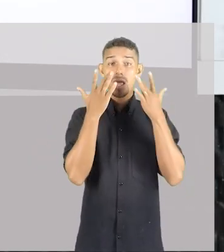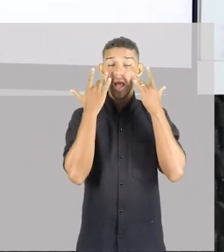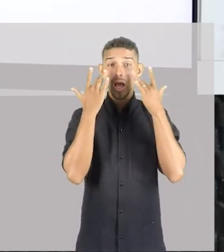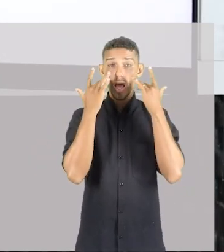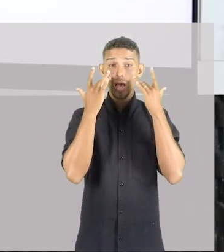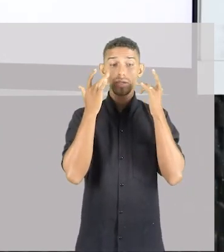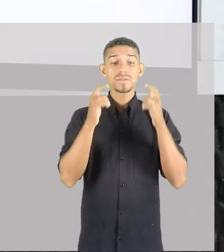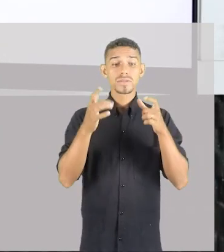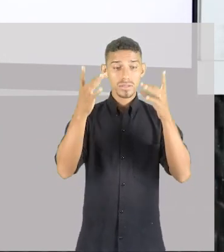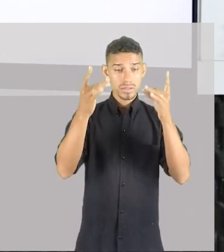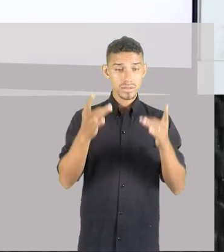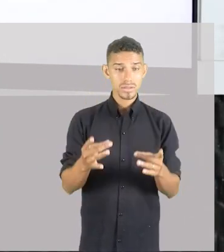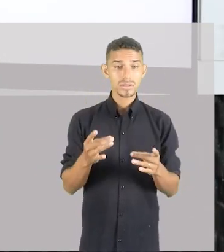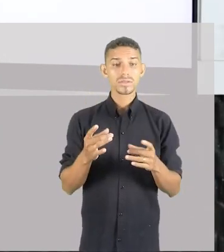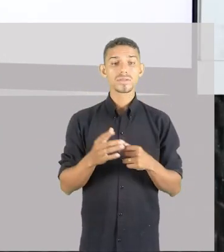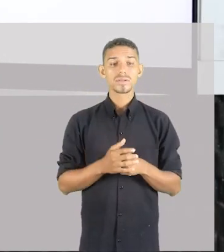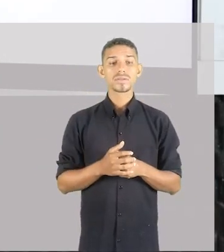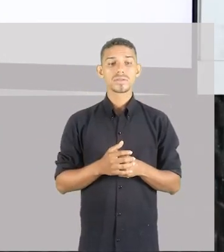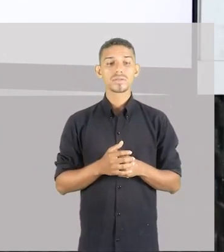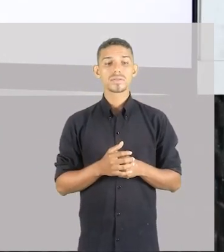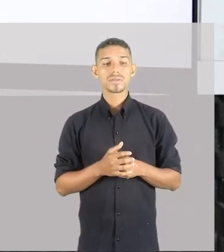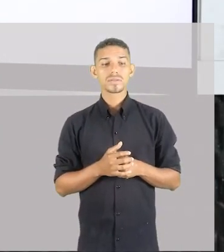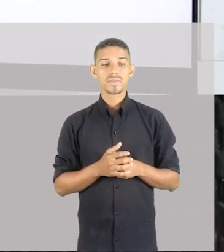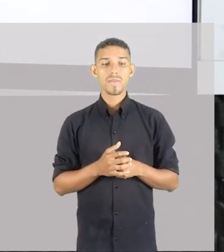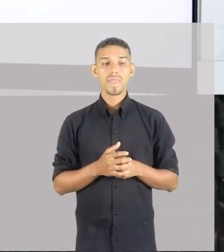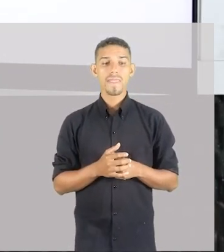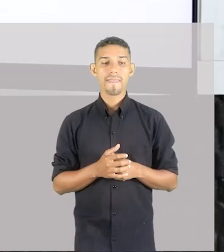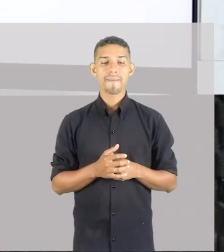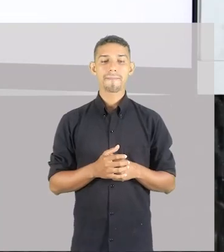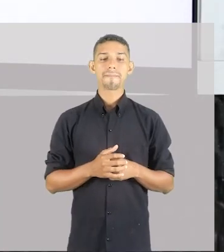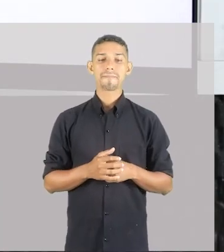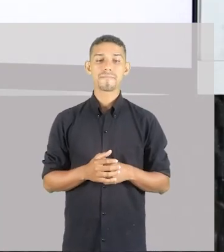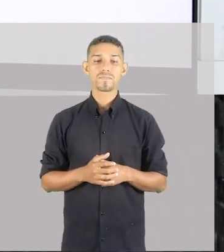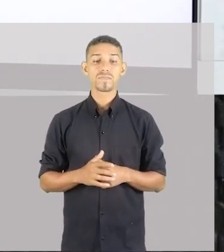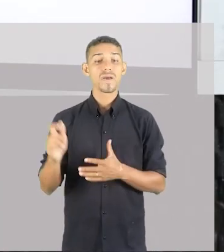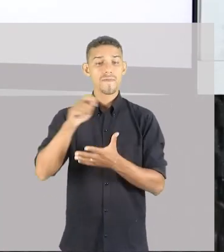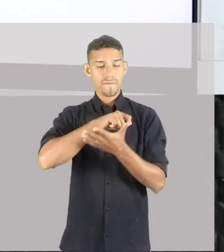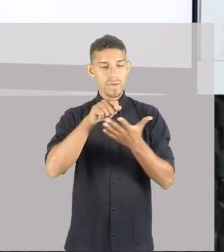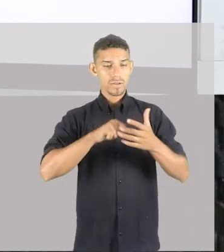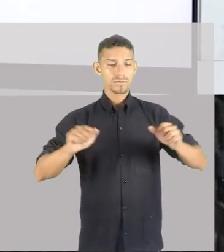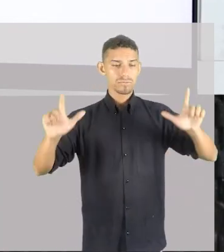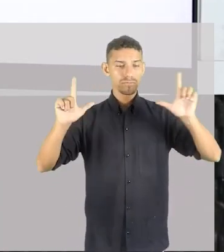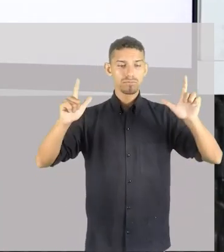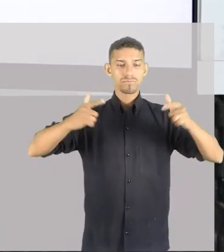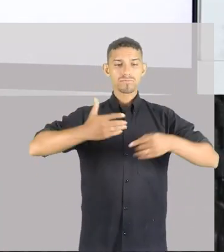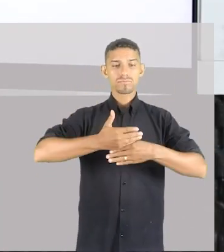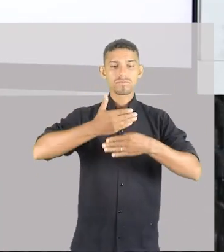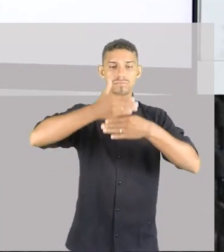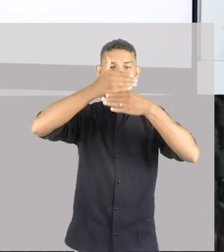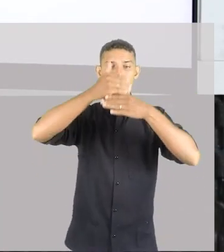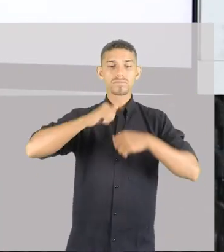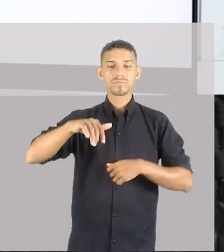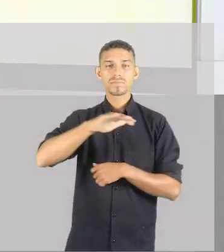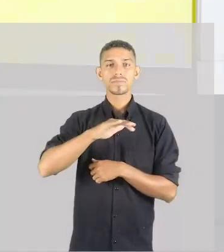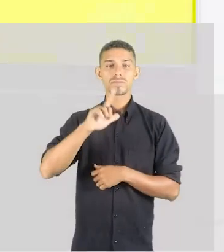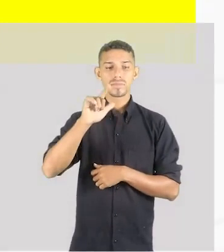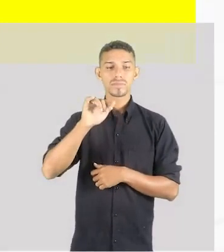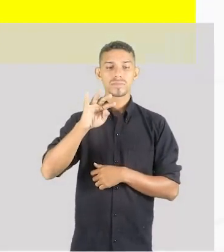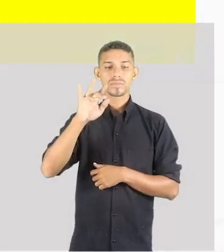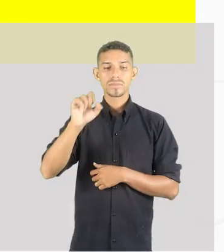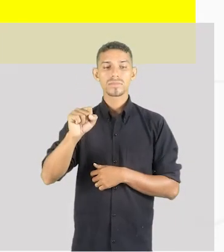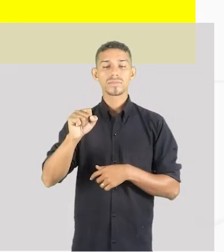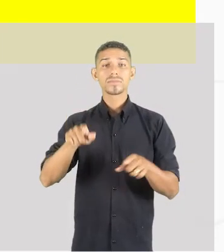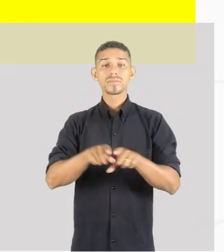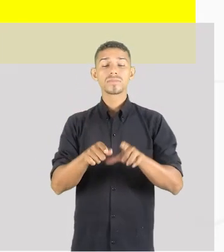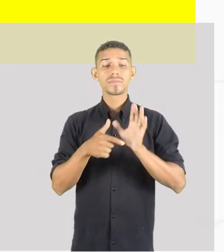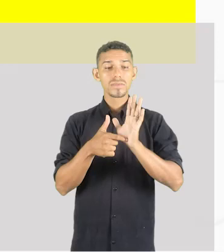urbana especificamente Dessa arte urbana versos escritos nos muros em LAMB lambes poemas pendurados em